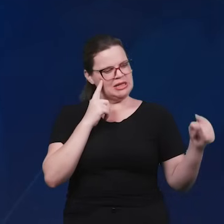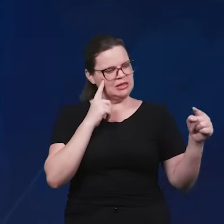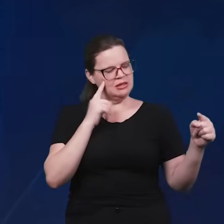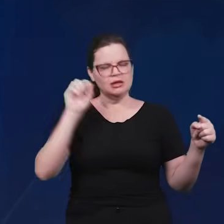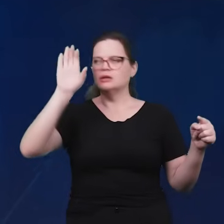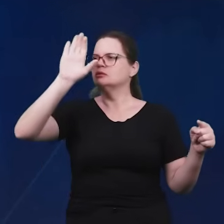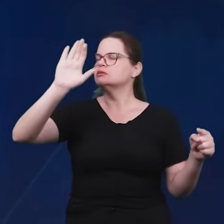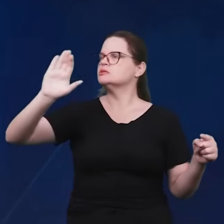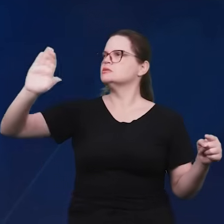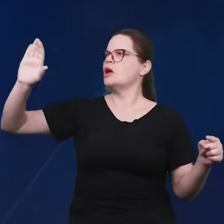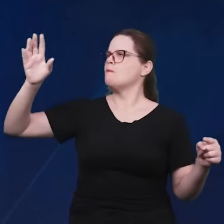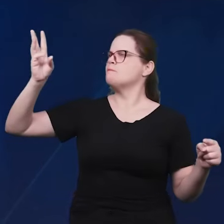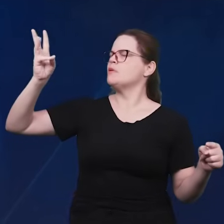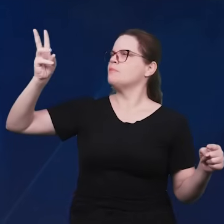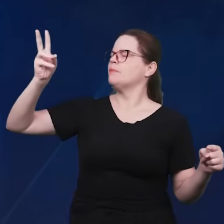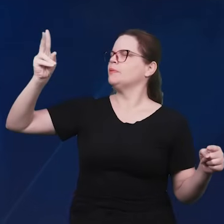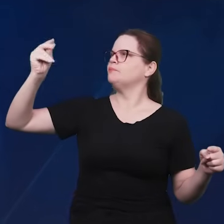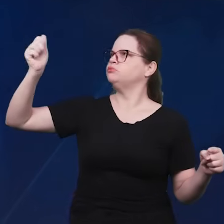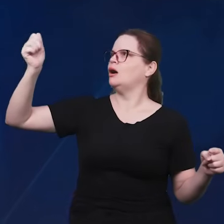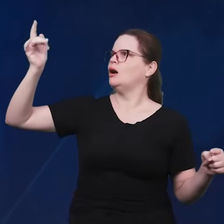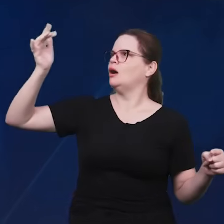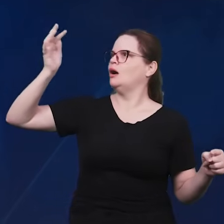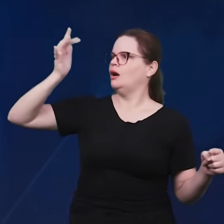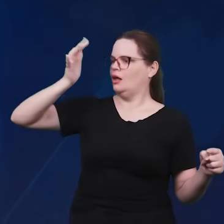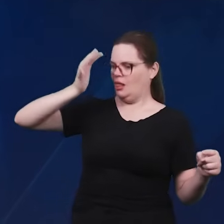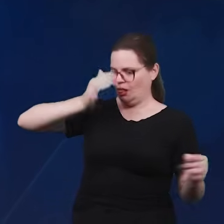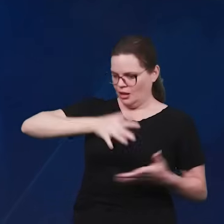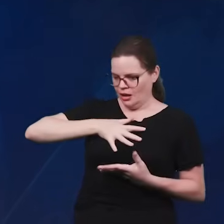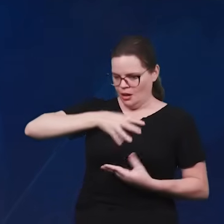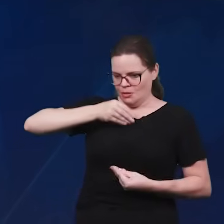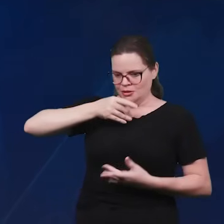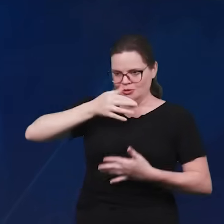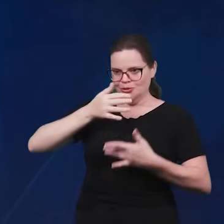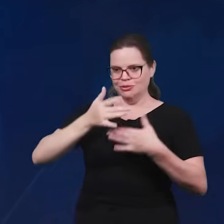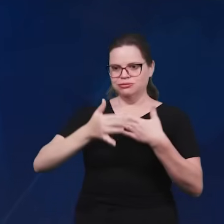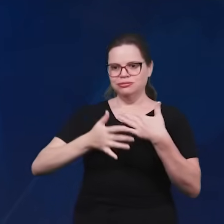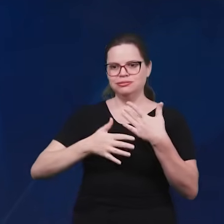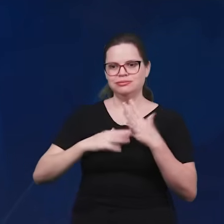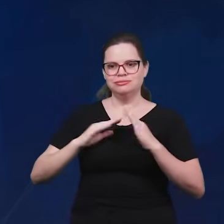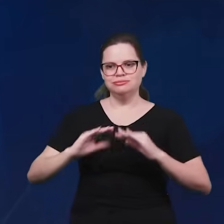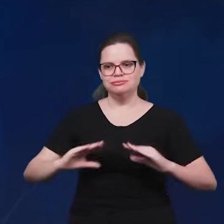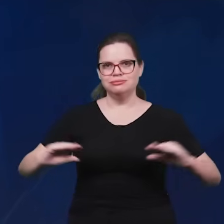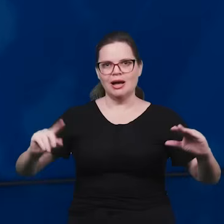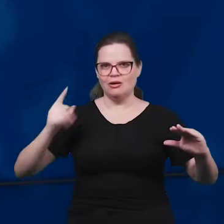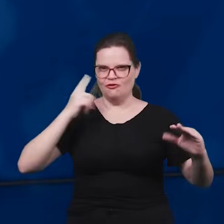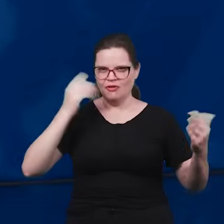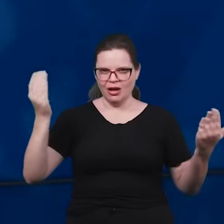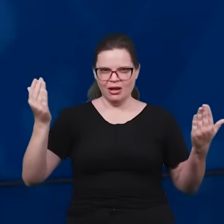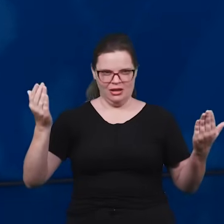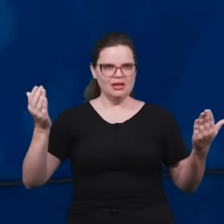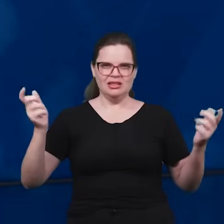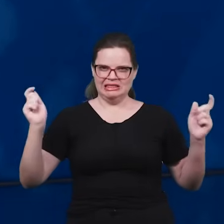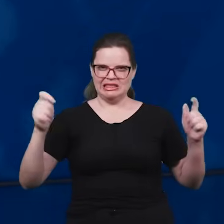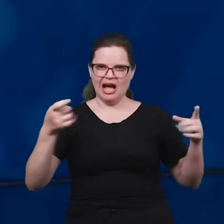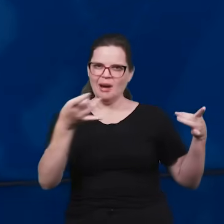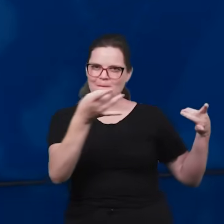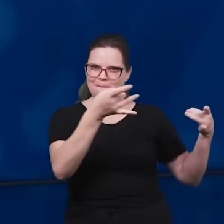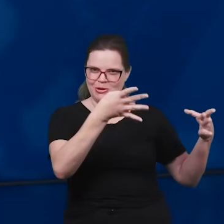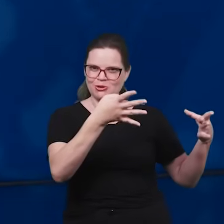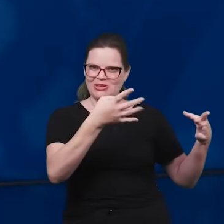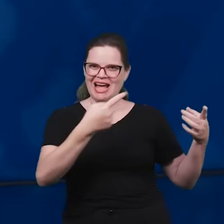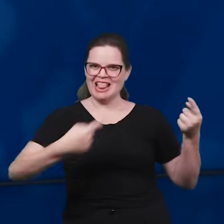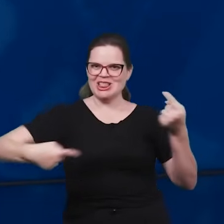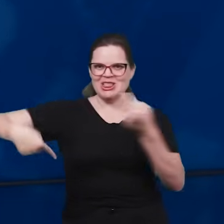valores celestiais que saciam plenamente a sede da alma. Os gibeonitas fizeram um